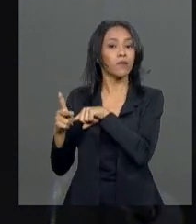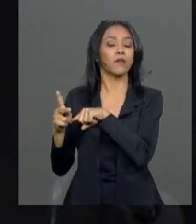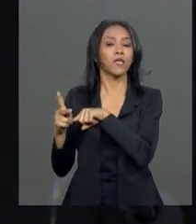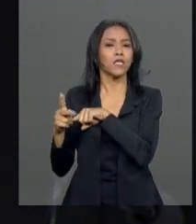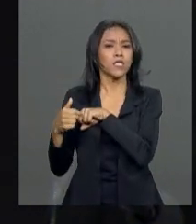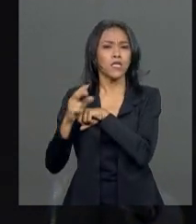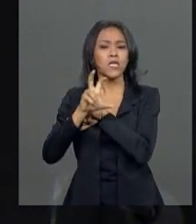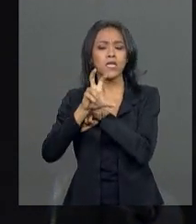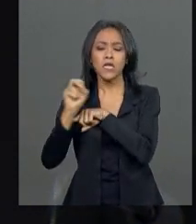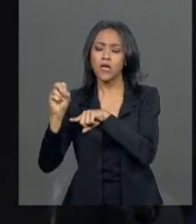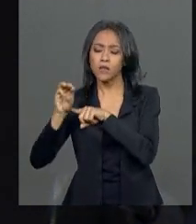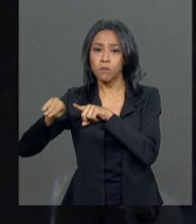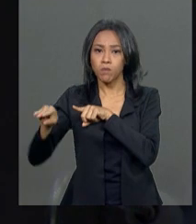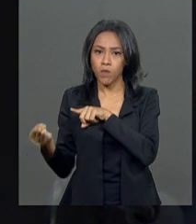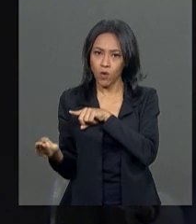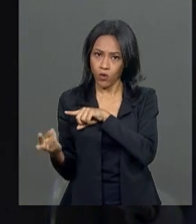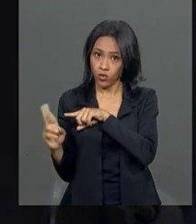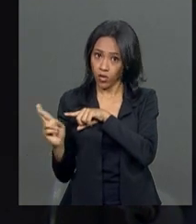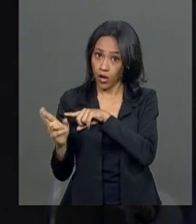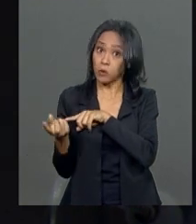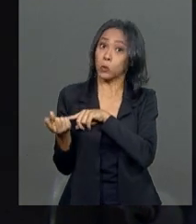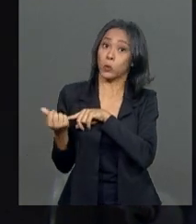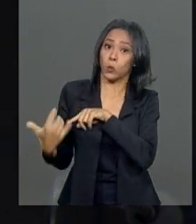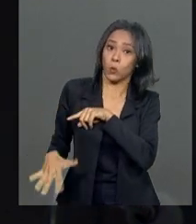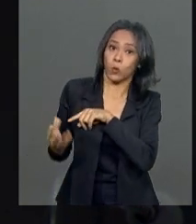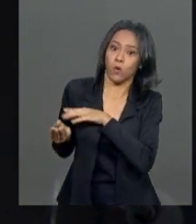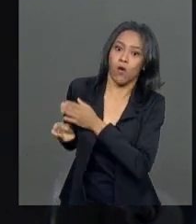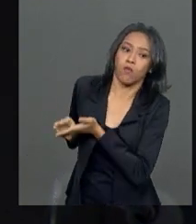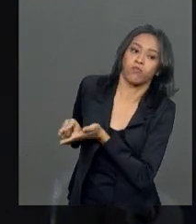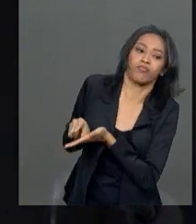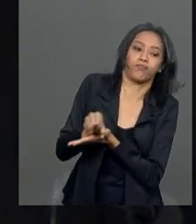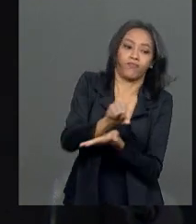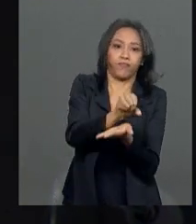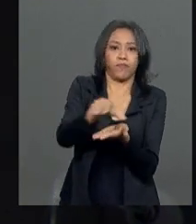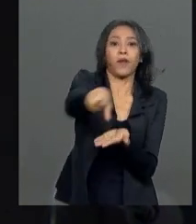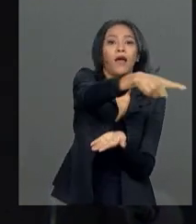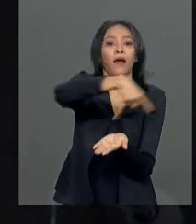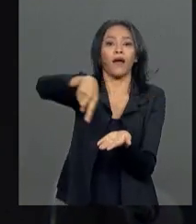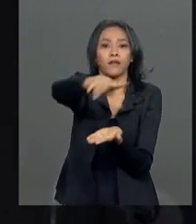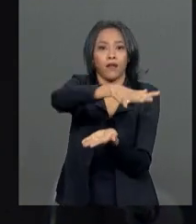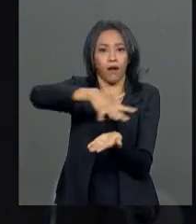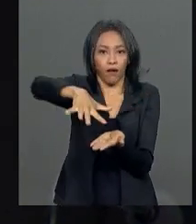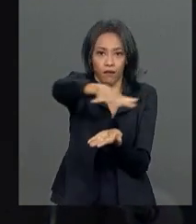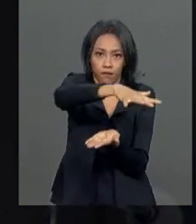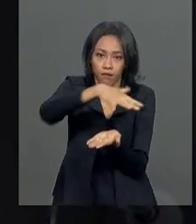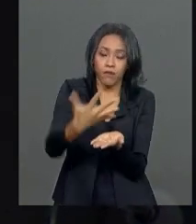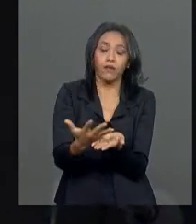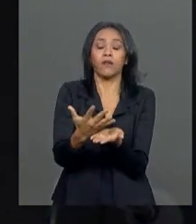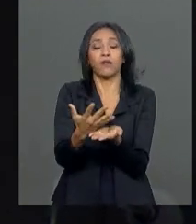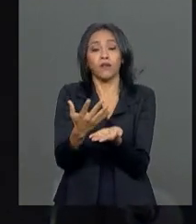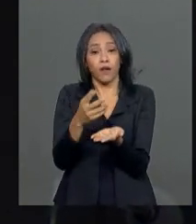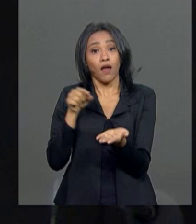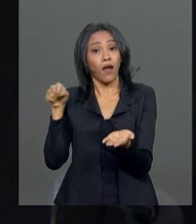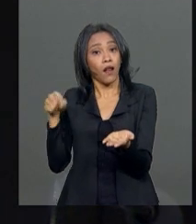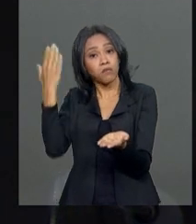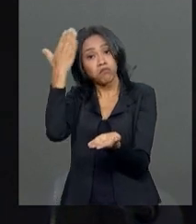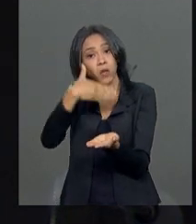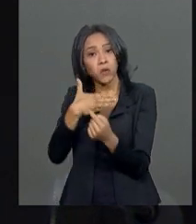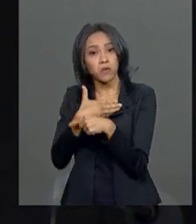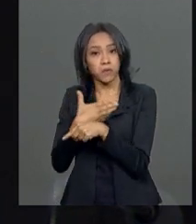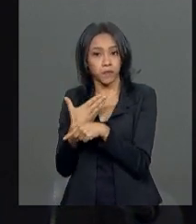500 milhões de reais à disposição desse projeto, ela praticamente mostra